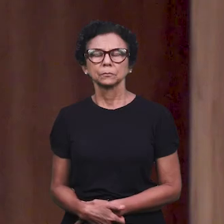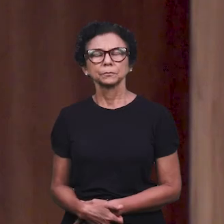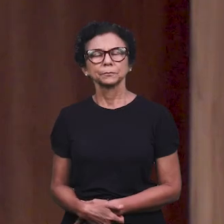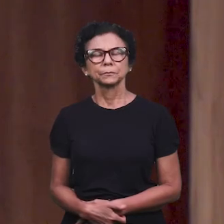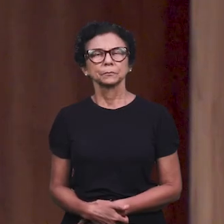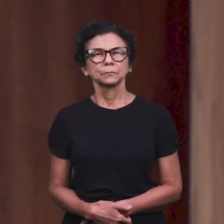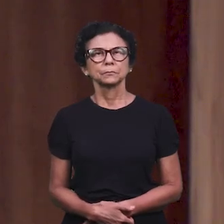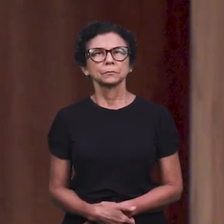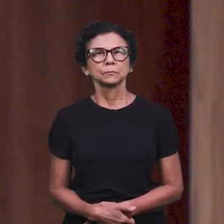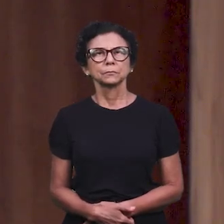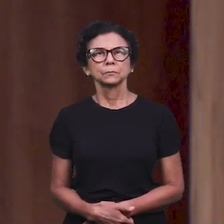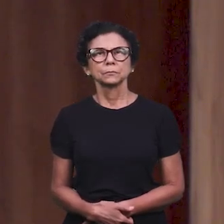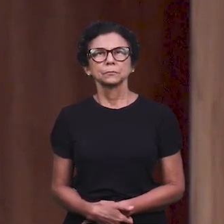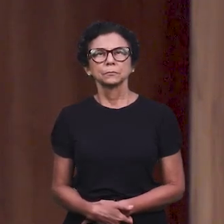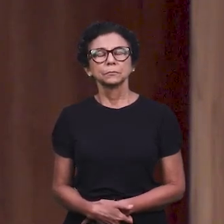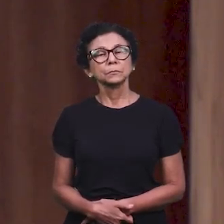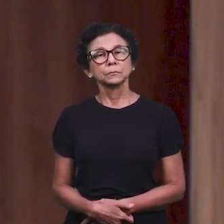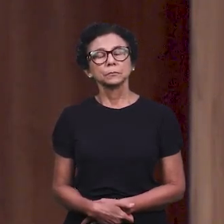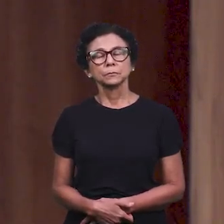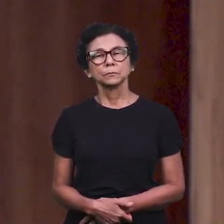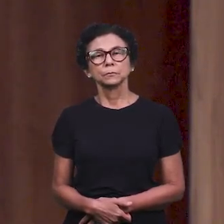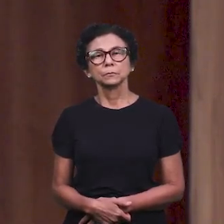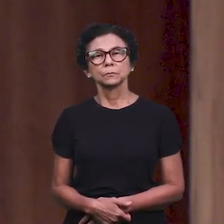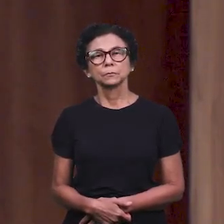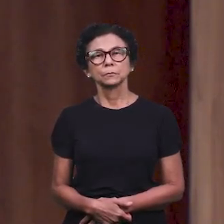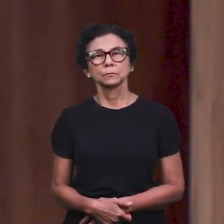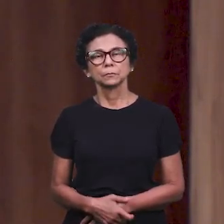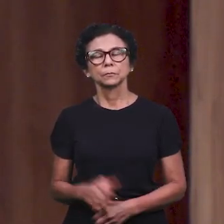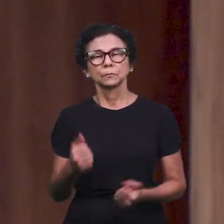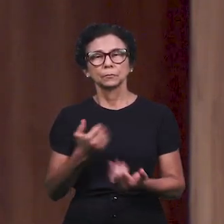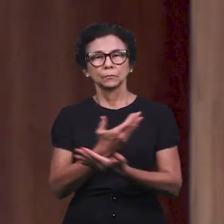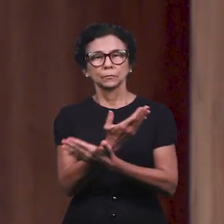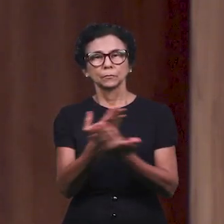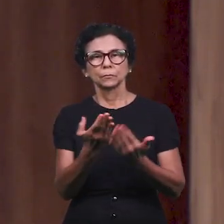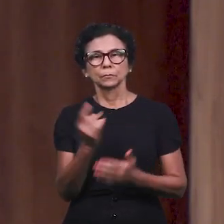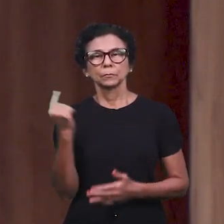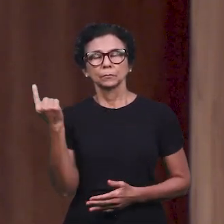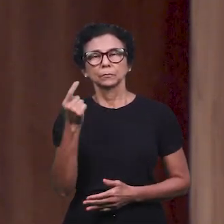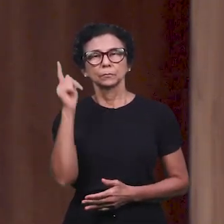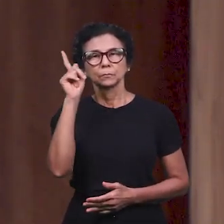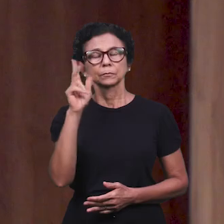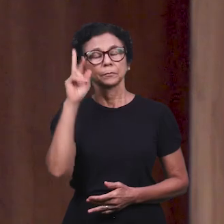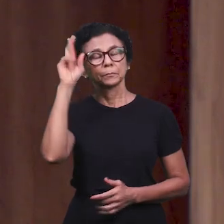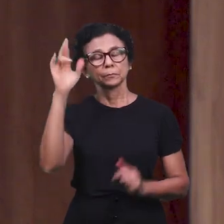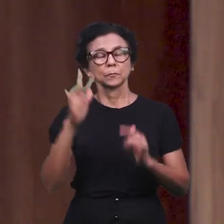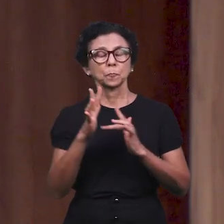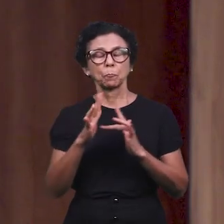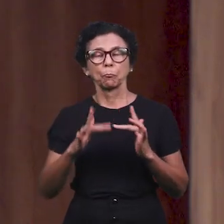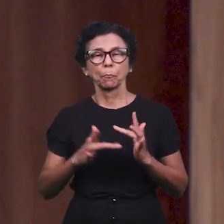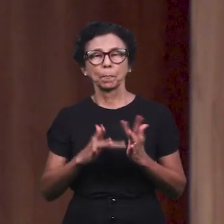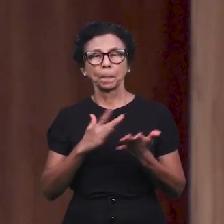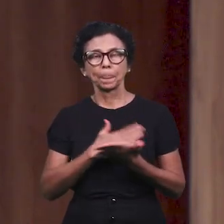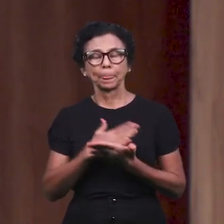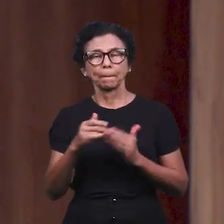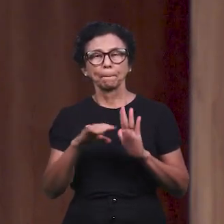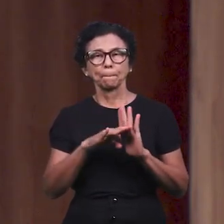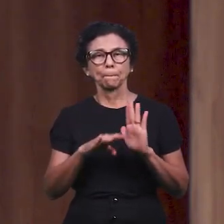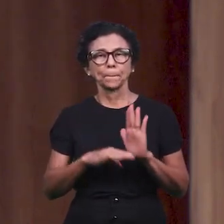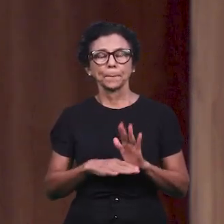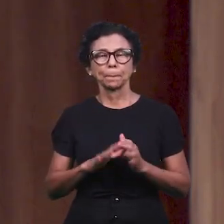Nós saudamos a todos que estão conosco com a paz do Senhor. Estamos dando início ao